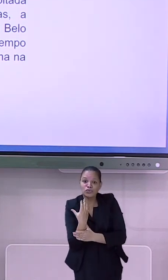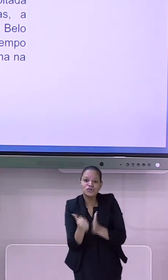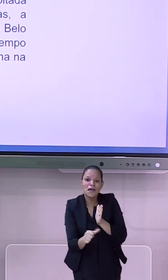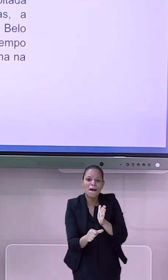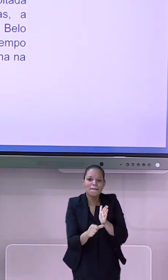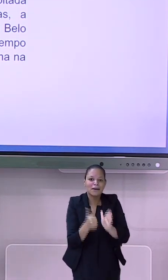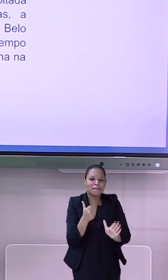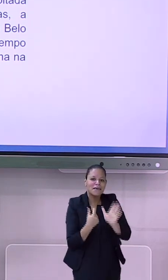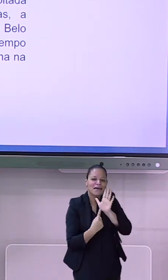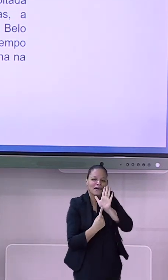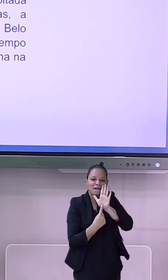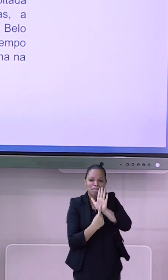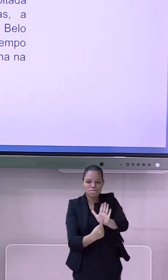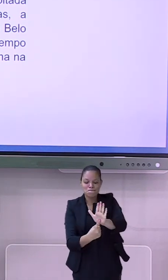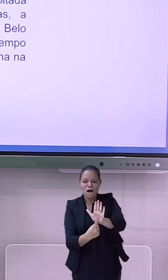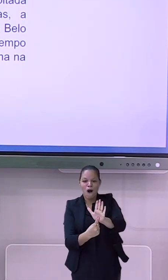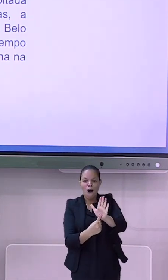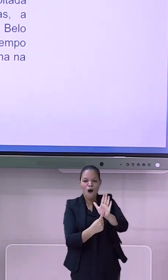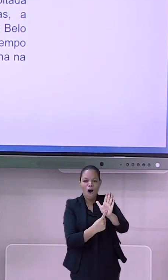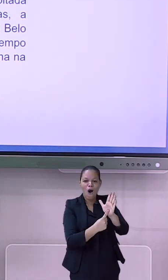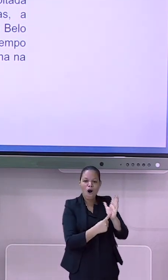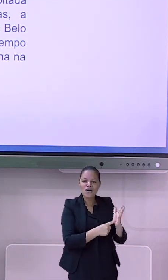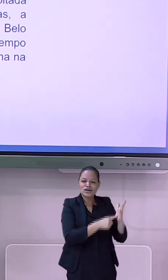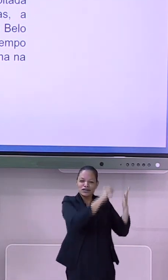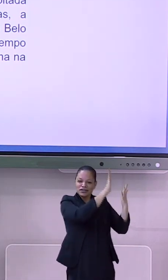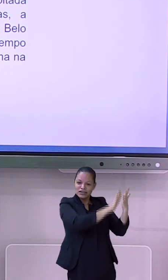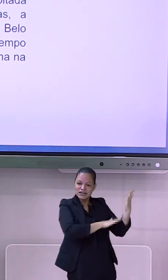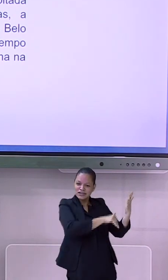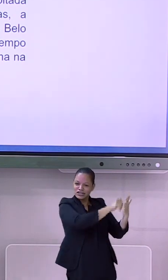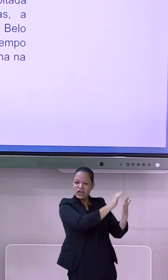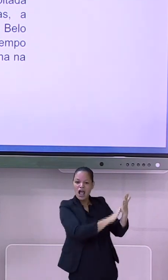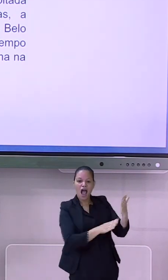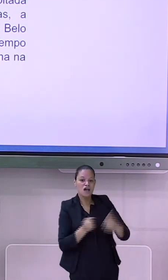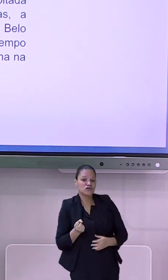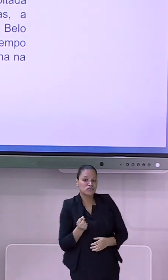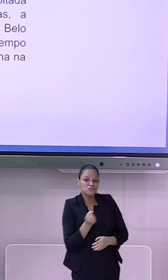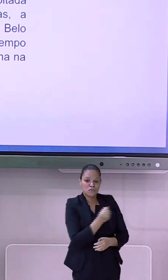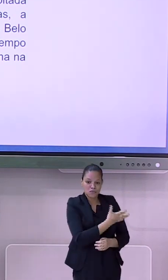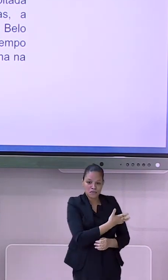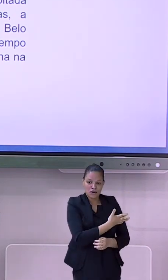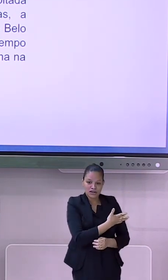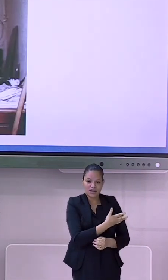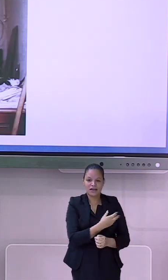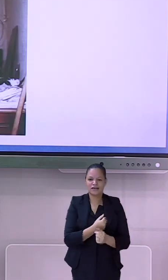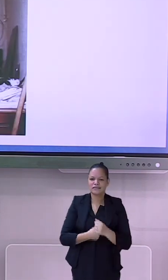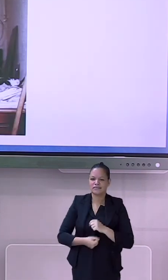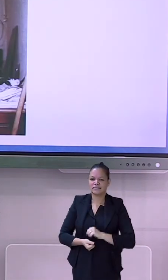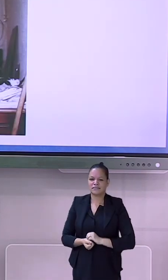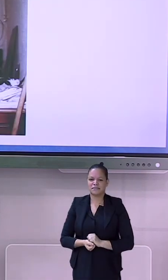de arte moderna na nossa capital mineira e também a primeira instituição voltada para o ensino da arte.